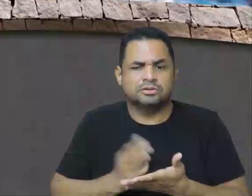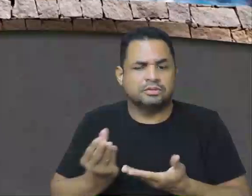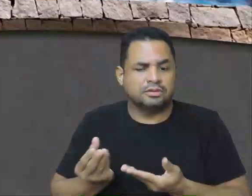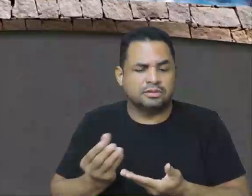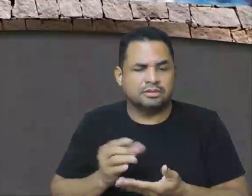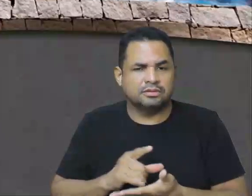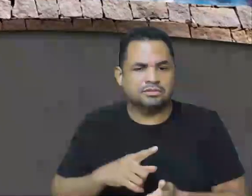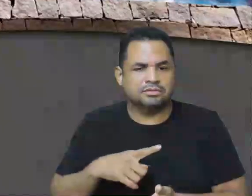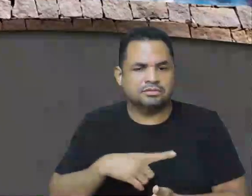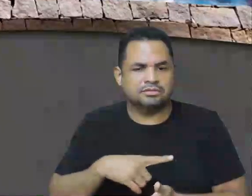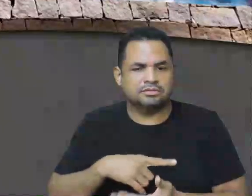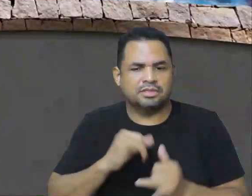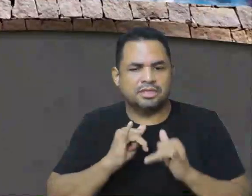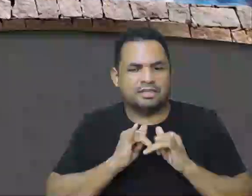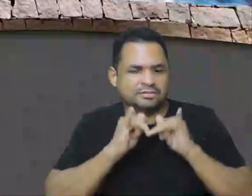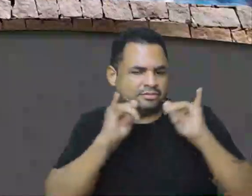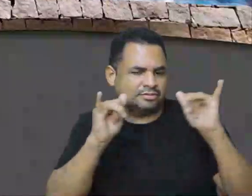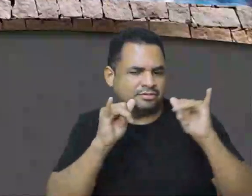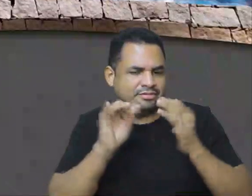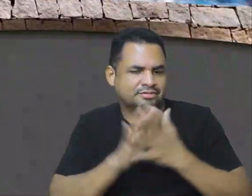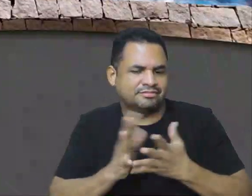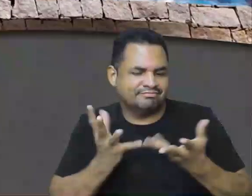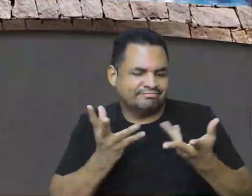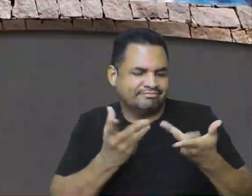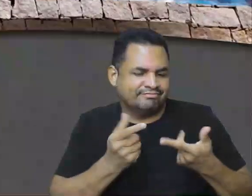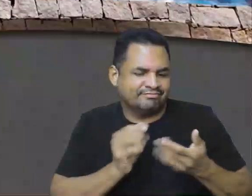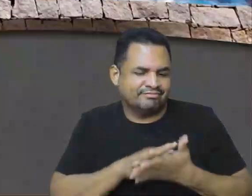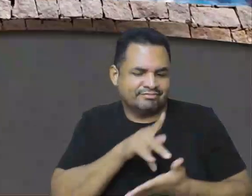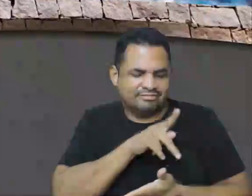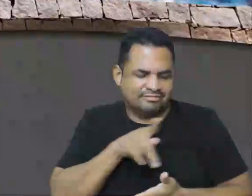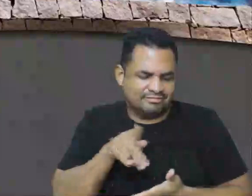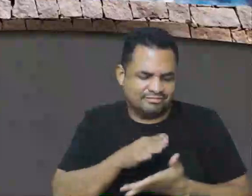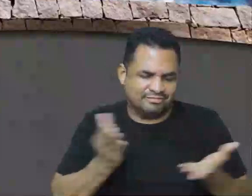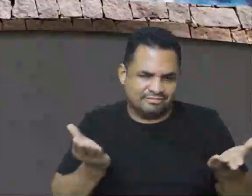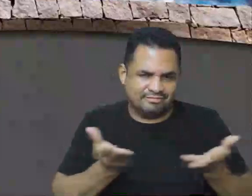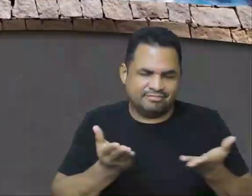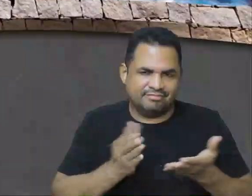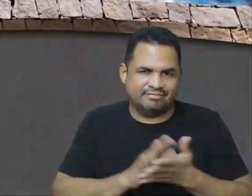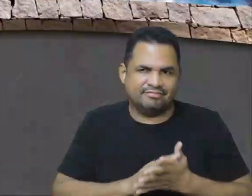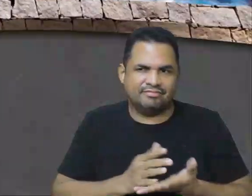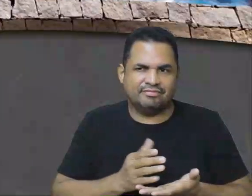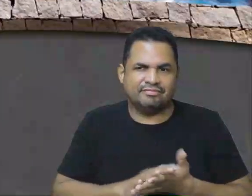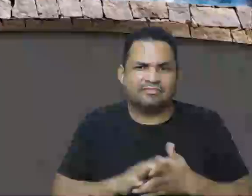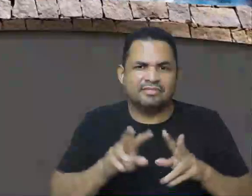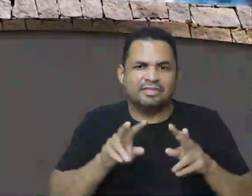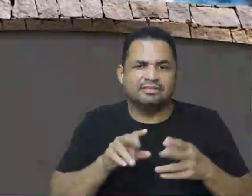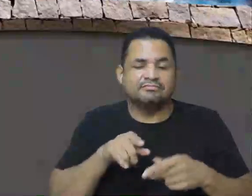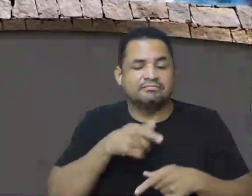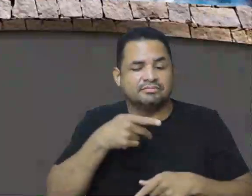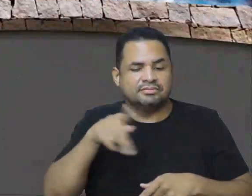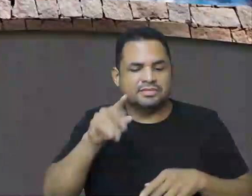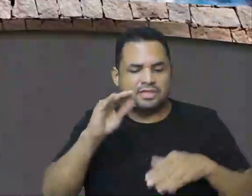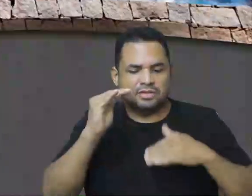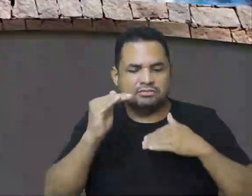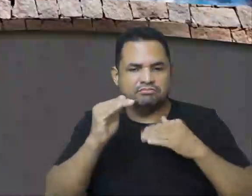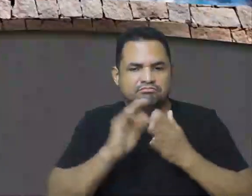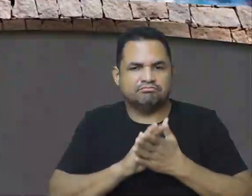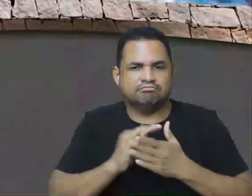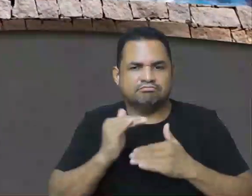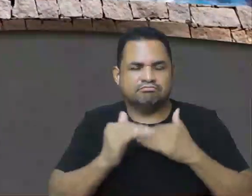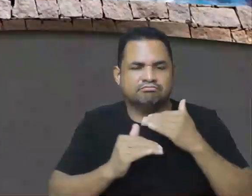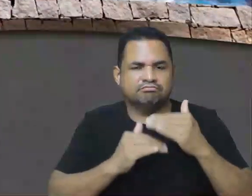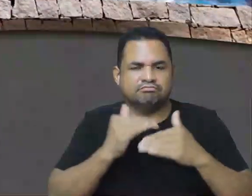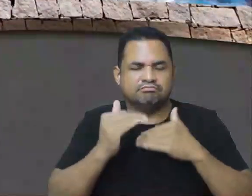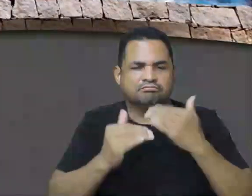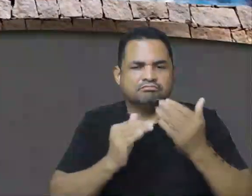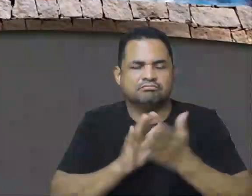receber notícias maravilhosas aí do seu professor presencial sobre o teu desempenho na prova de geografia